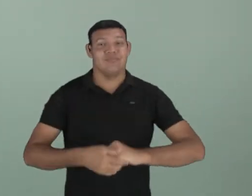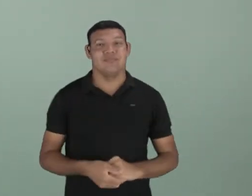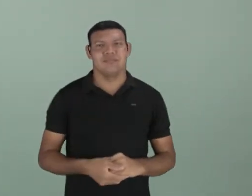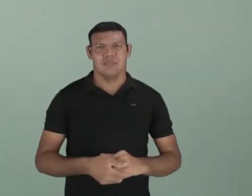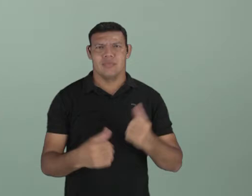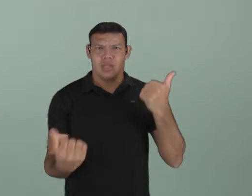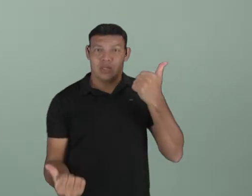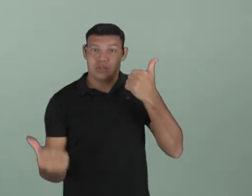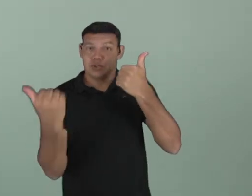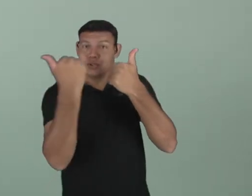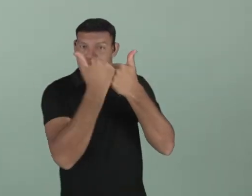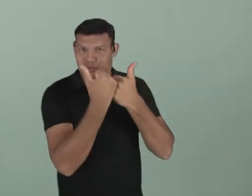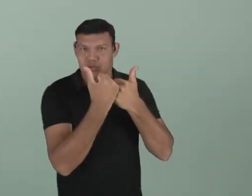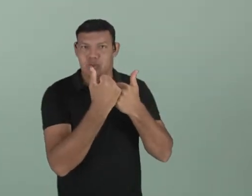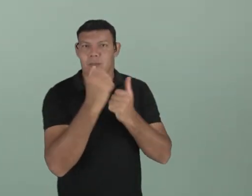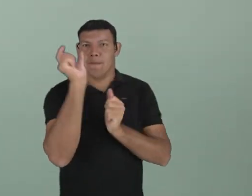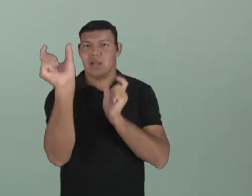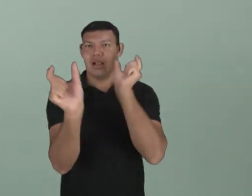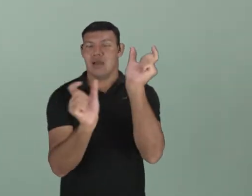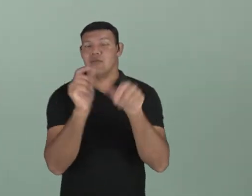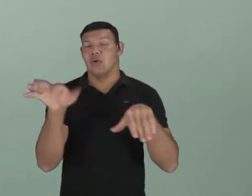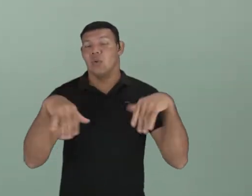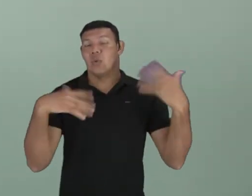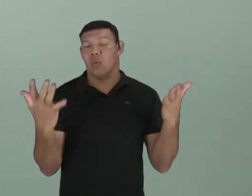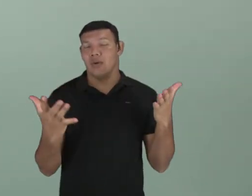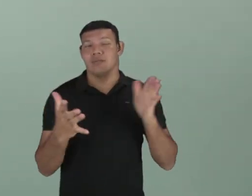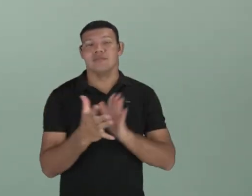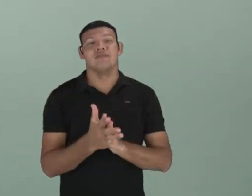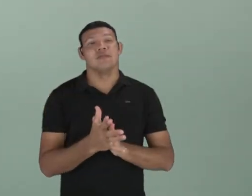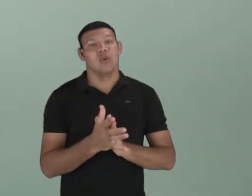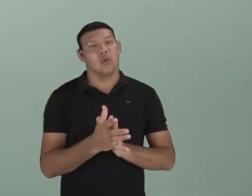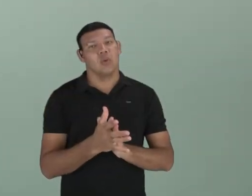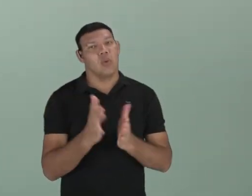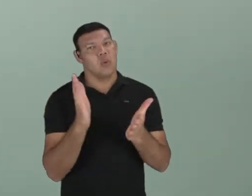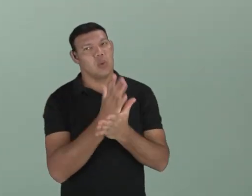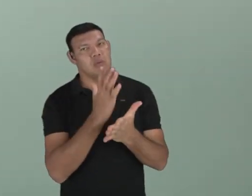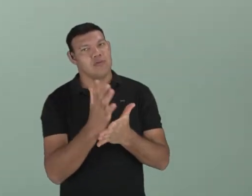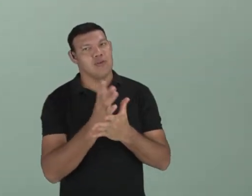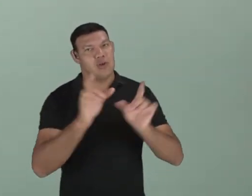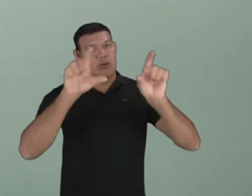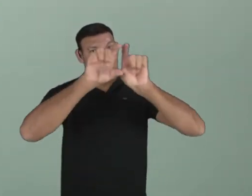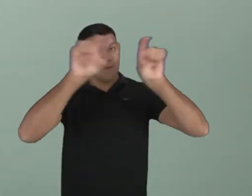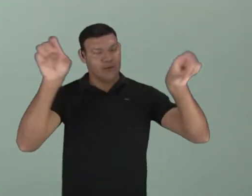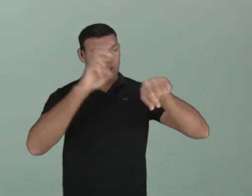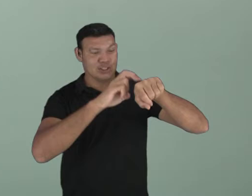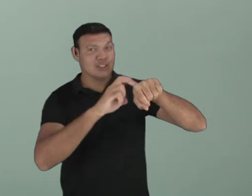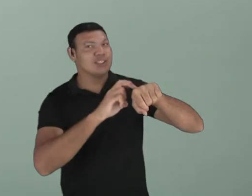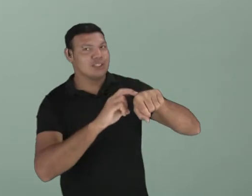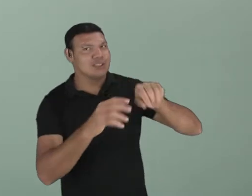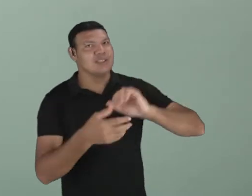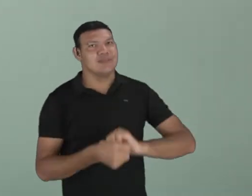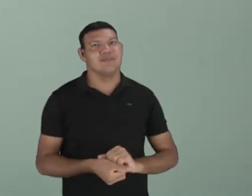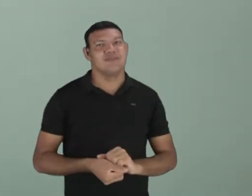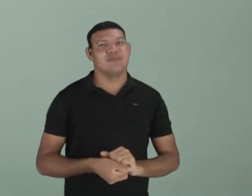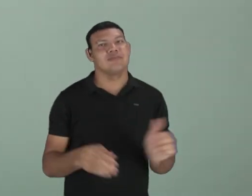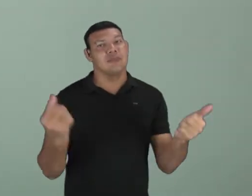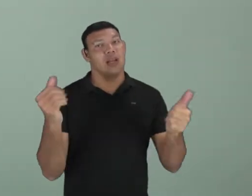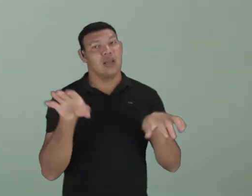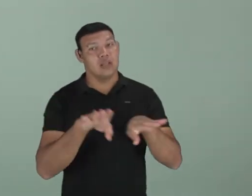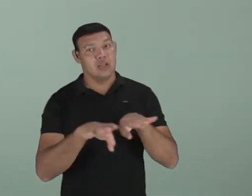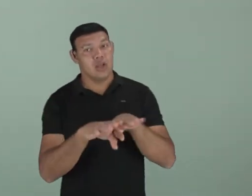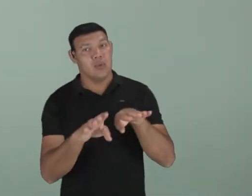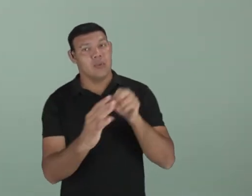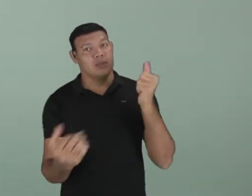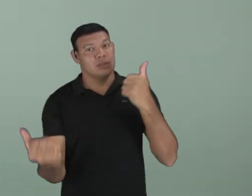poderia substituir. Eu gosto de sorvete, porém estou gripado. Também poderia substituir por